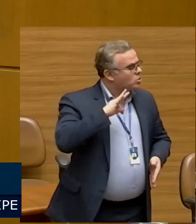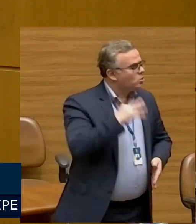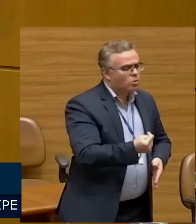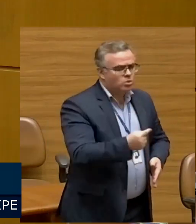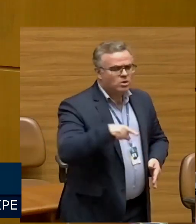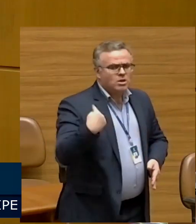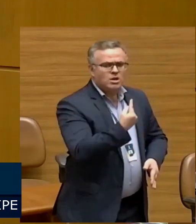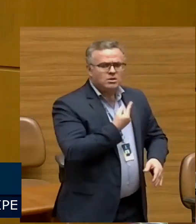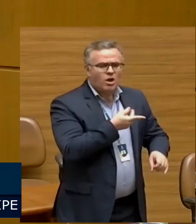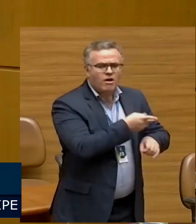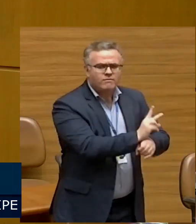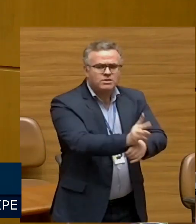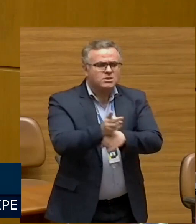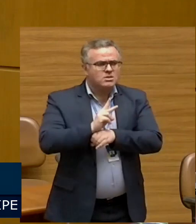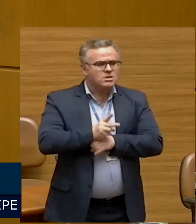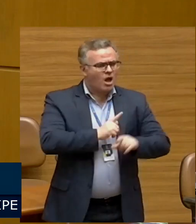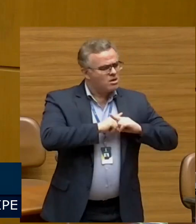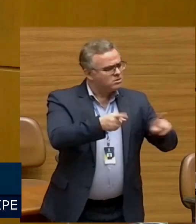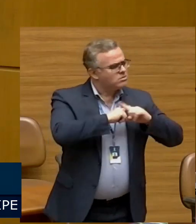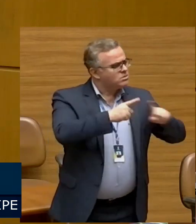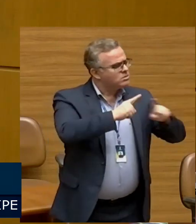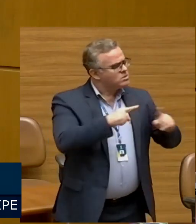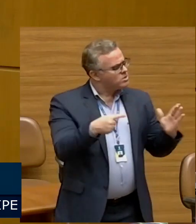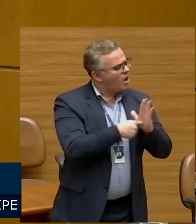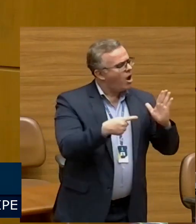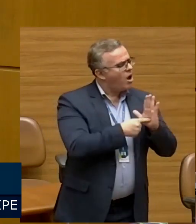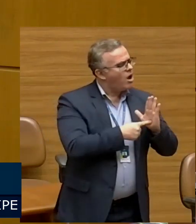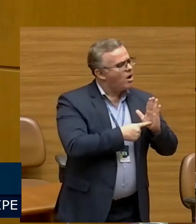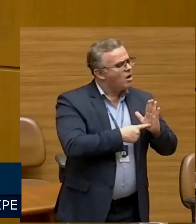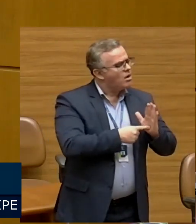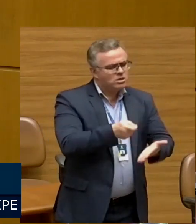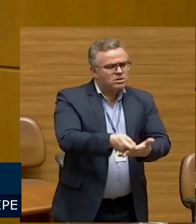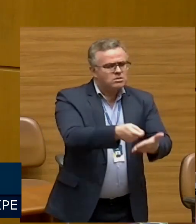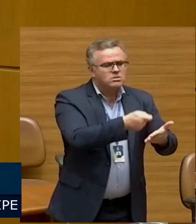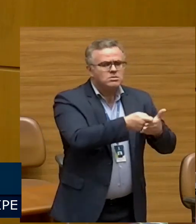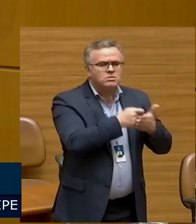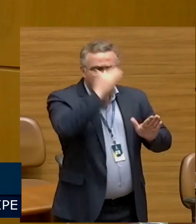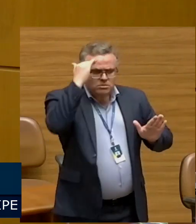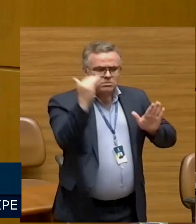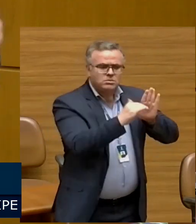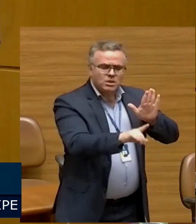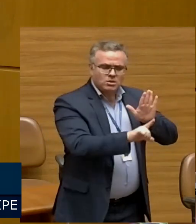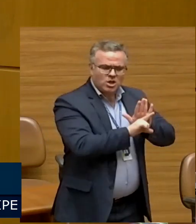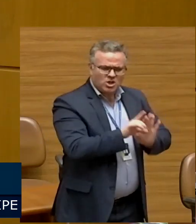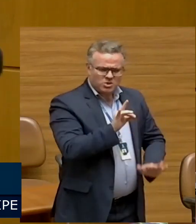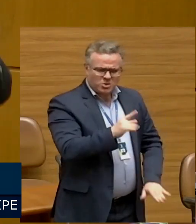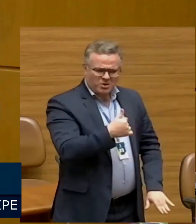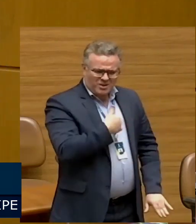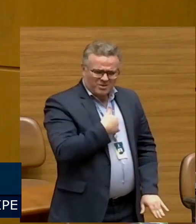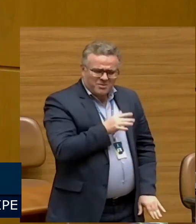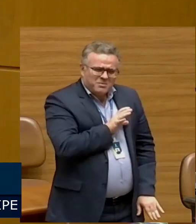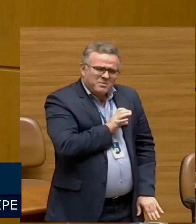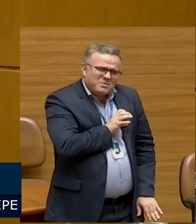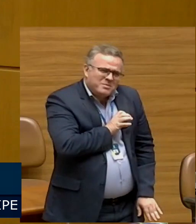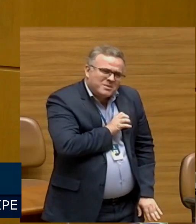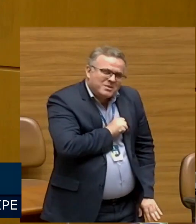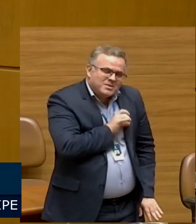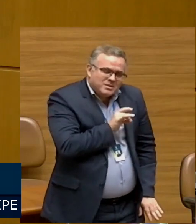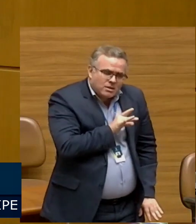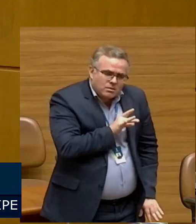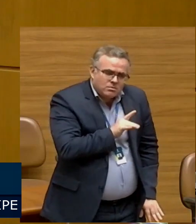fiscalizar, denunciar e exigir que a lei seja cumprida. Então, não vai partir só de mim, nem de comunidades